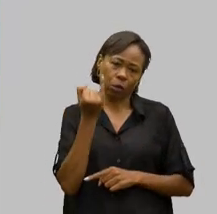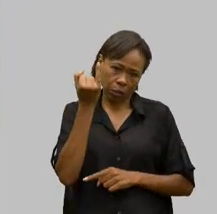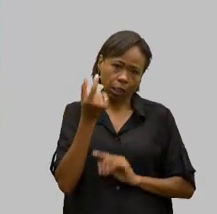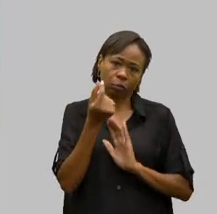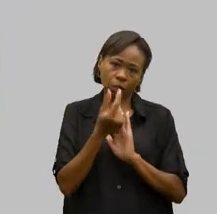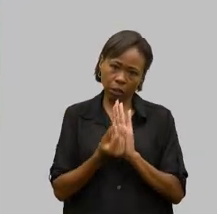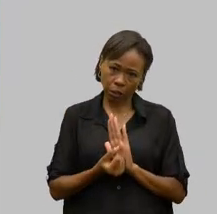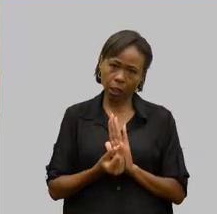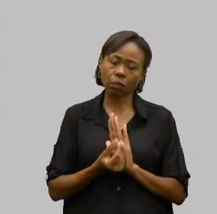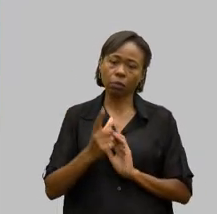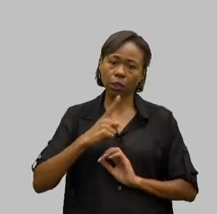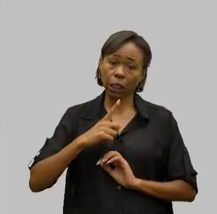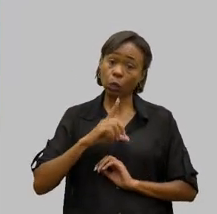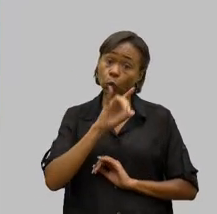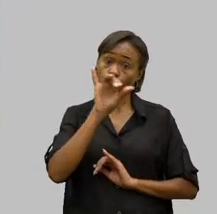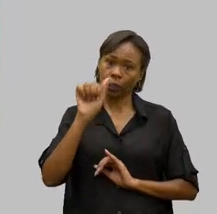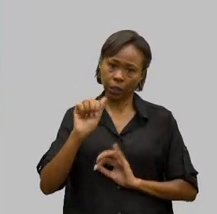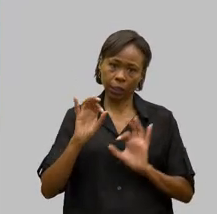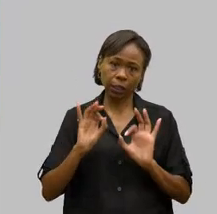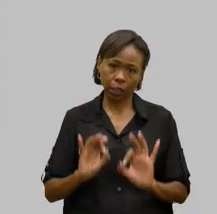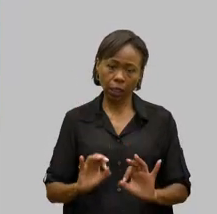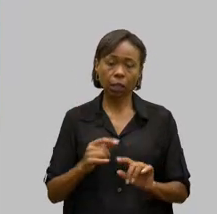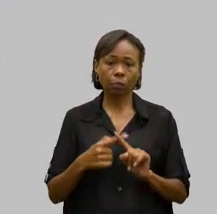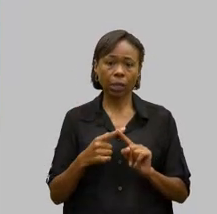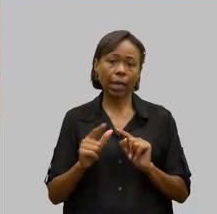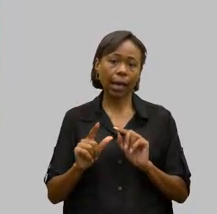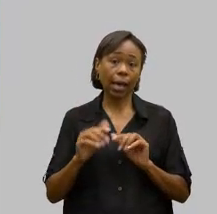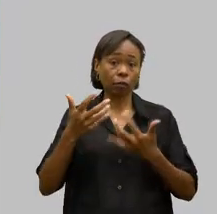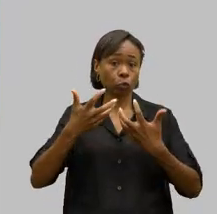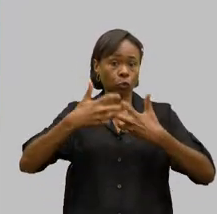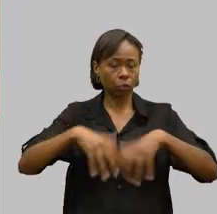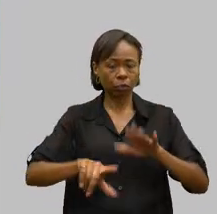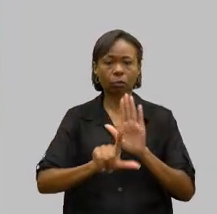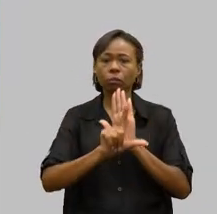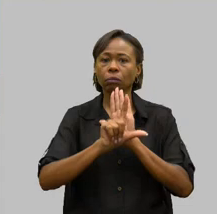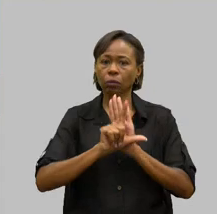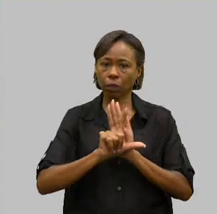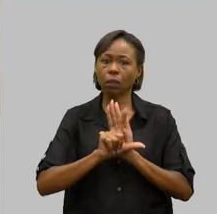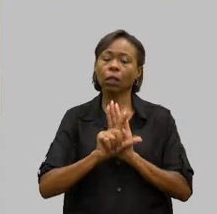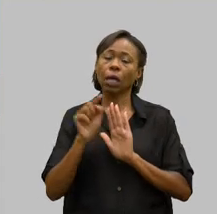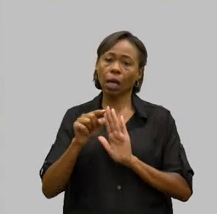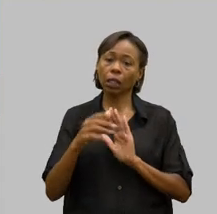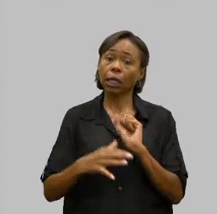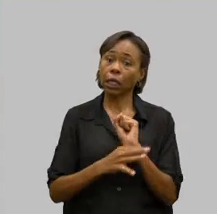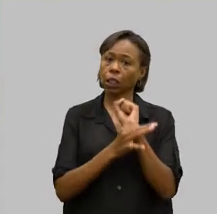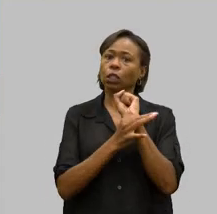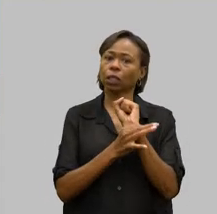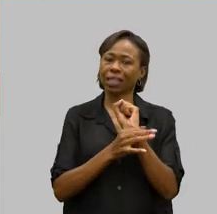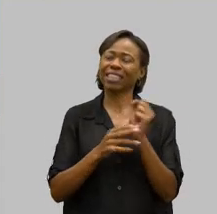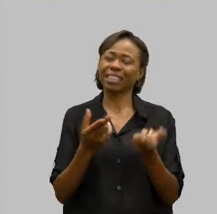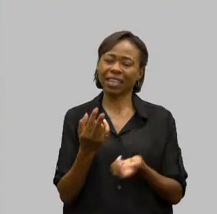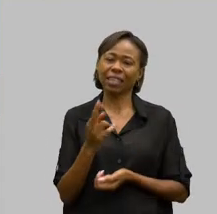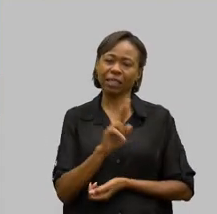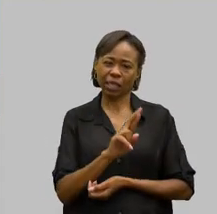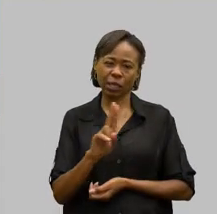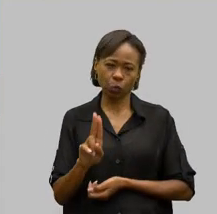garantido, ainda mais que a senhora colocou como lei essa garantia do restaurante universitário, então, nós vamos